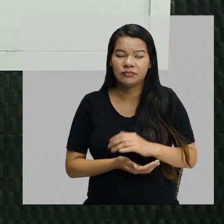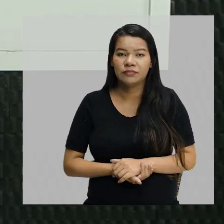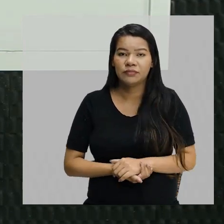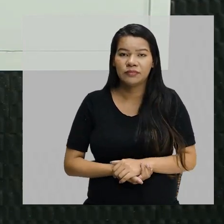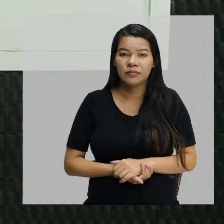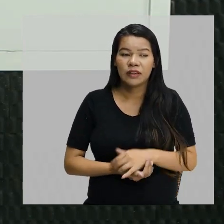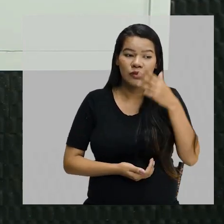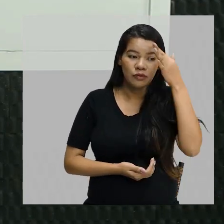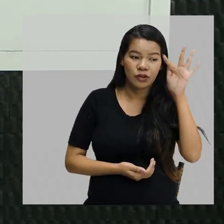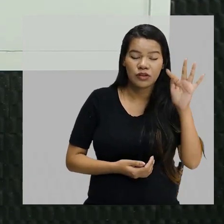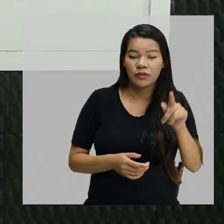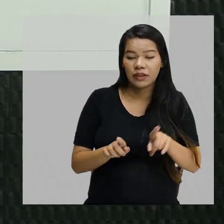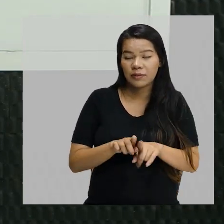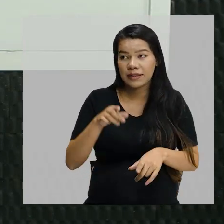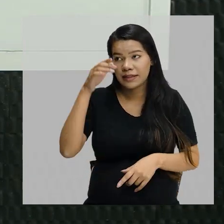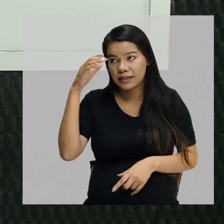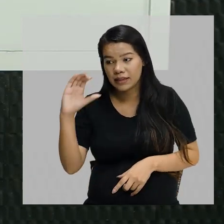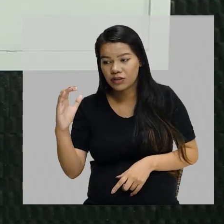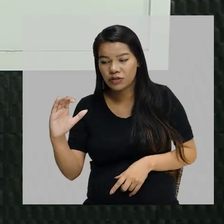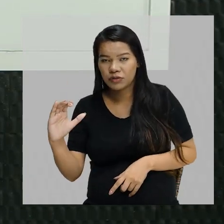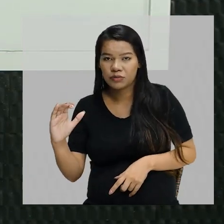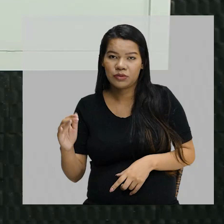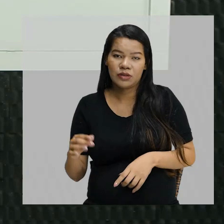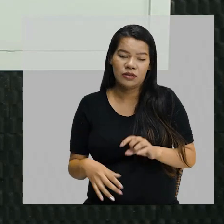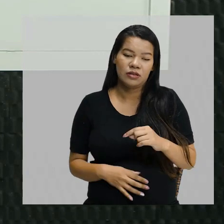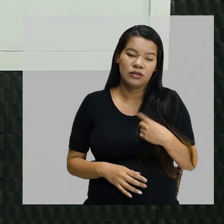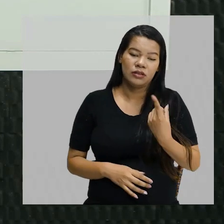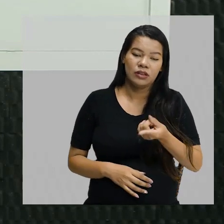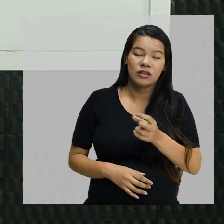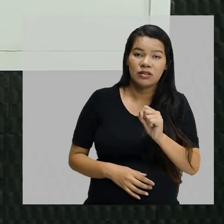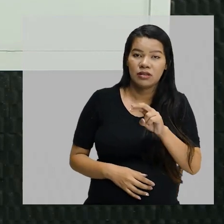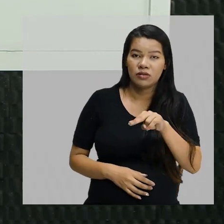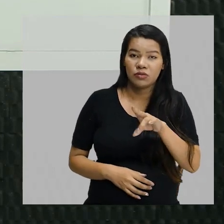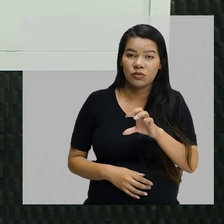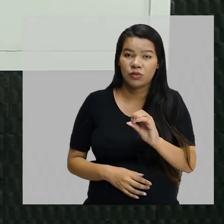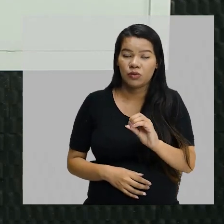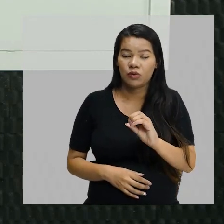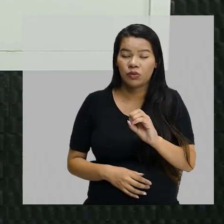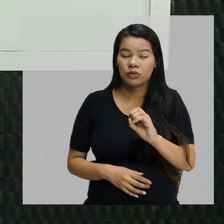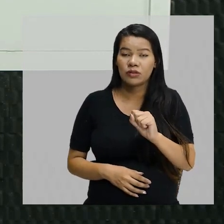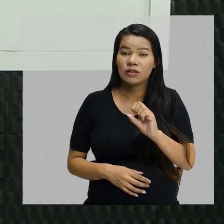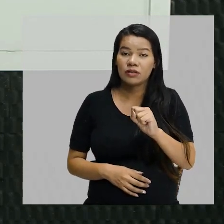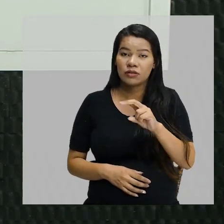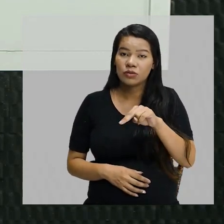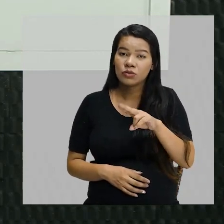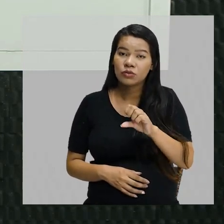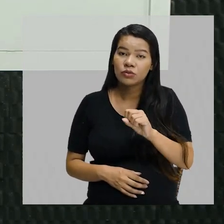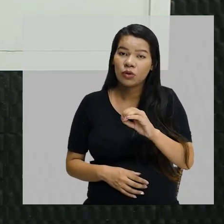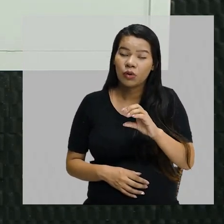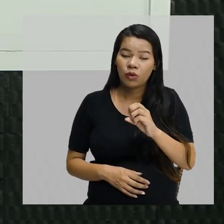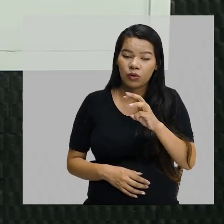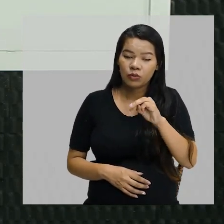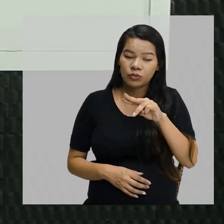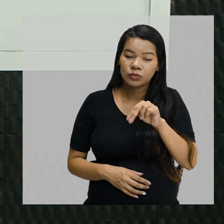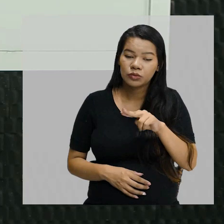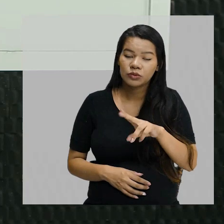temos observações para alimentação no tipo dos conhecimentos como senso comum aí nós temos outros elementos que vão deflagrar a espontaneidade por